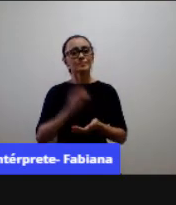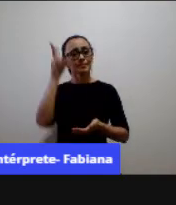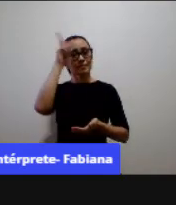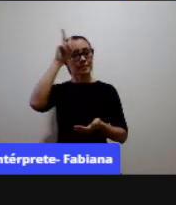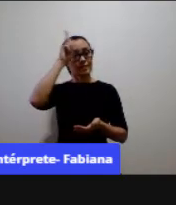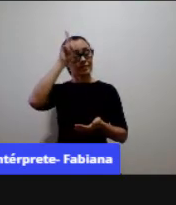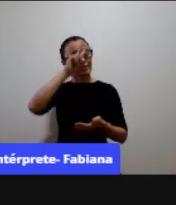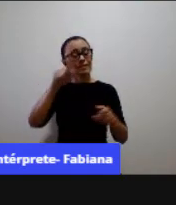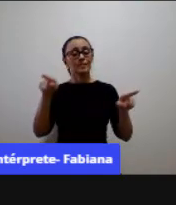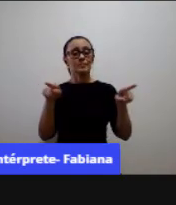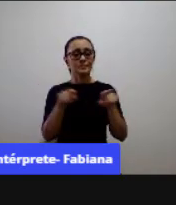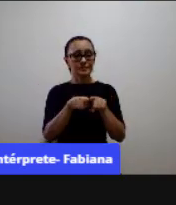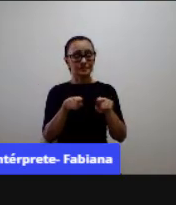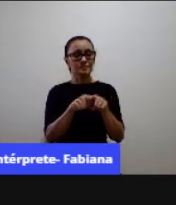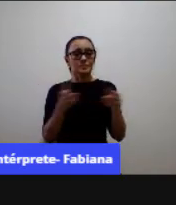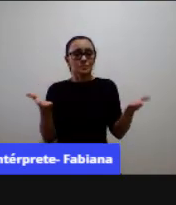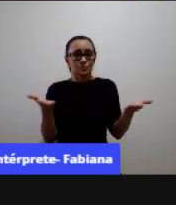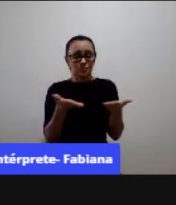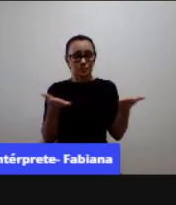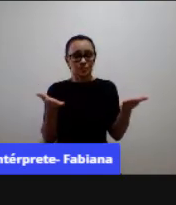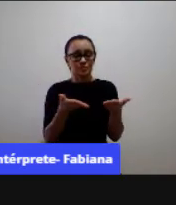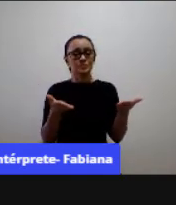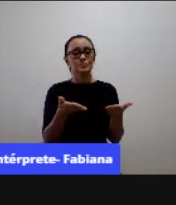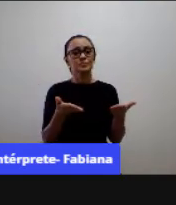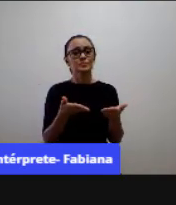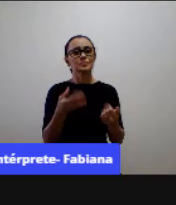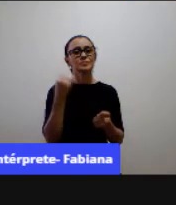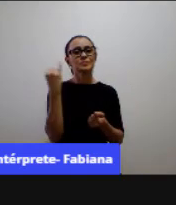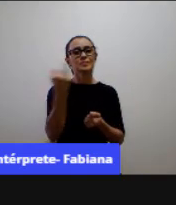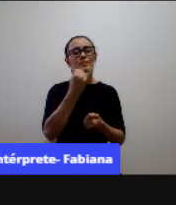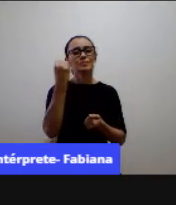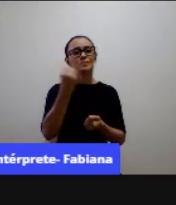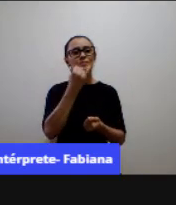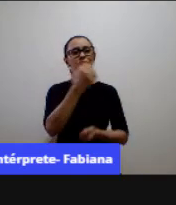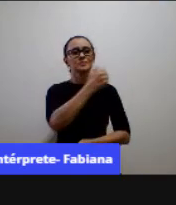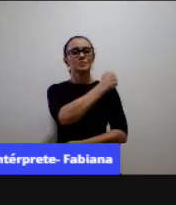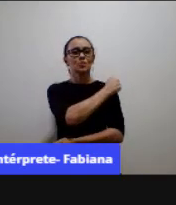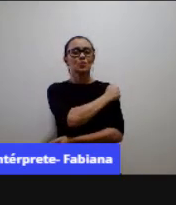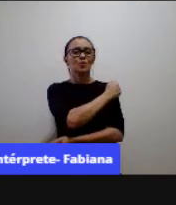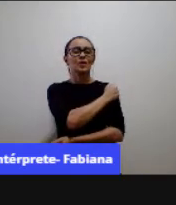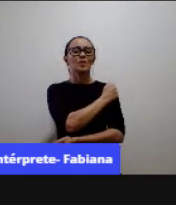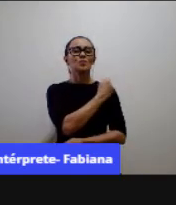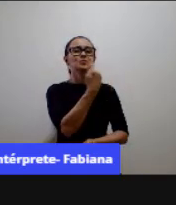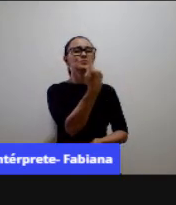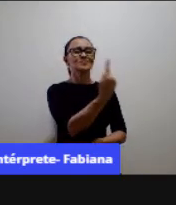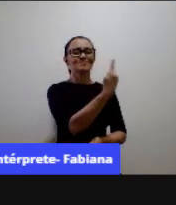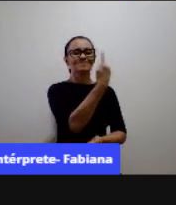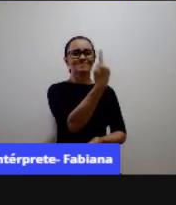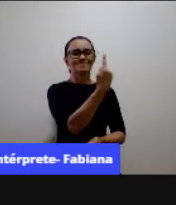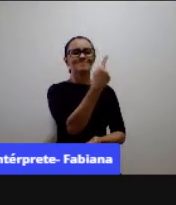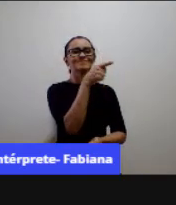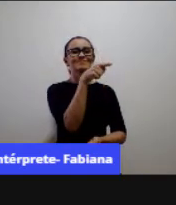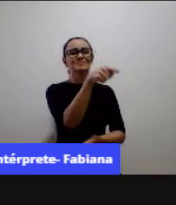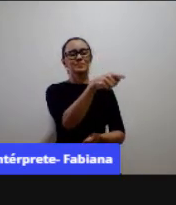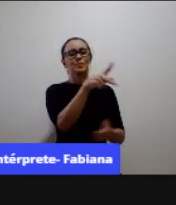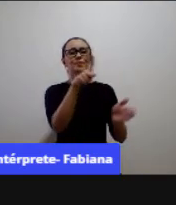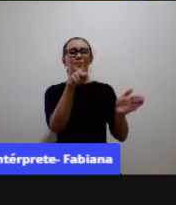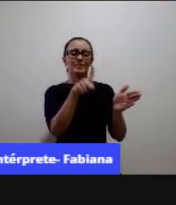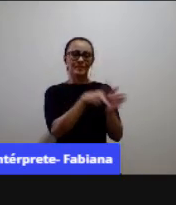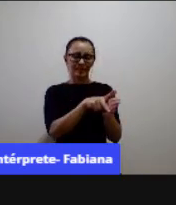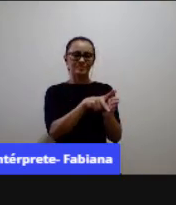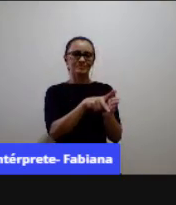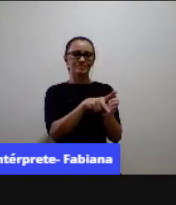é embasado no funcionamento da individualidade do indivíduo, da individualidade do aluno, que há um